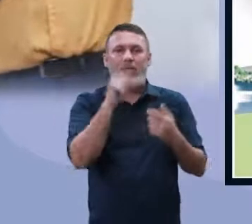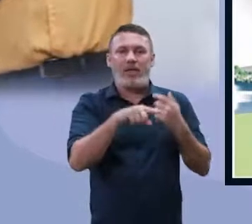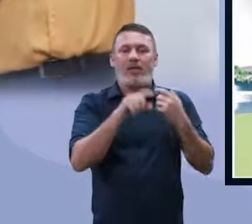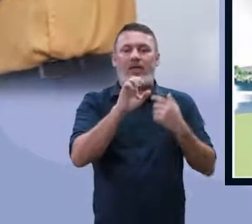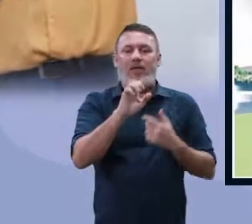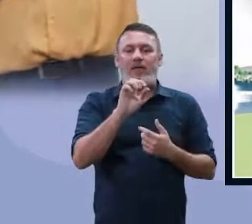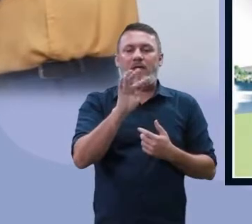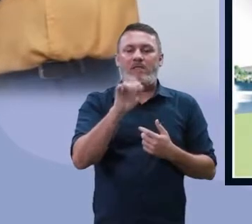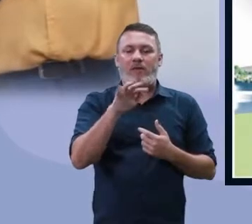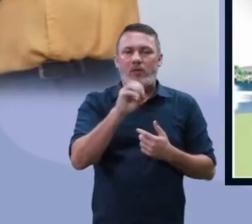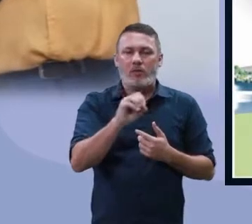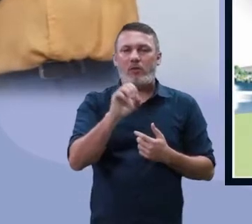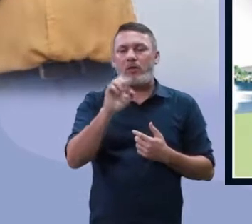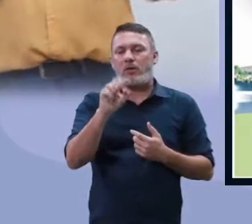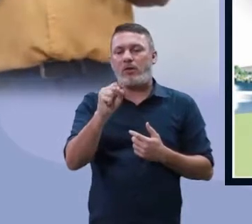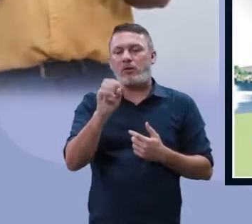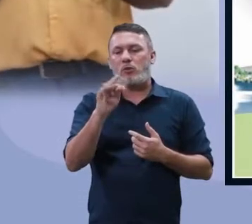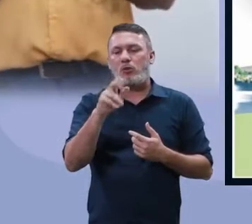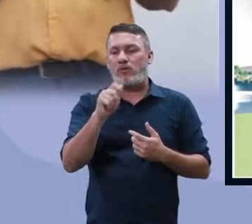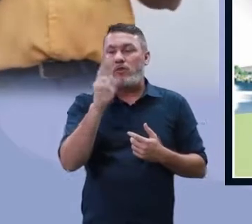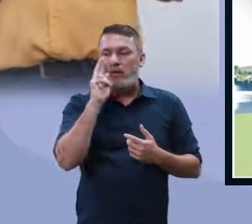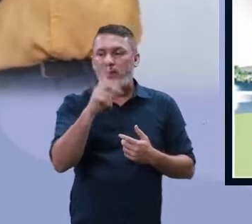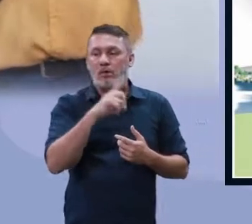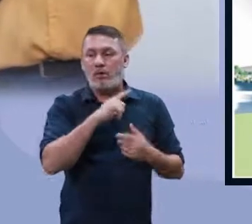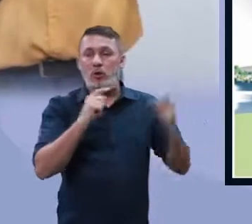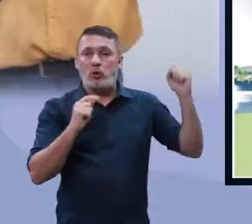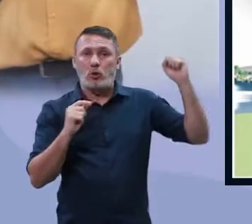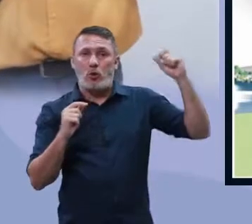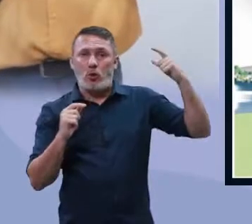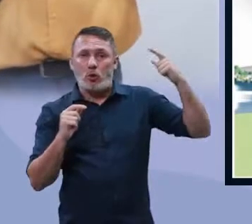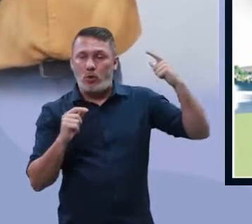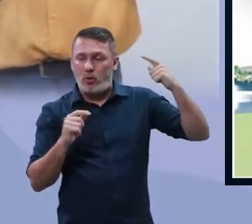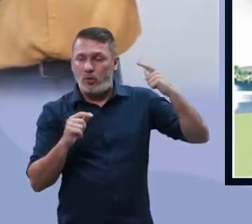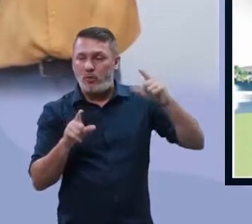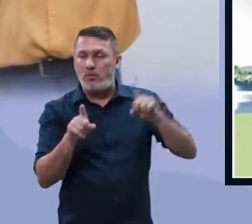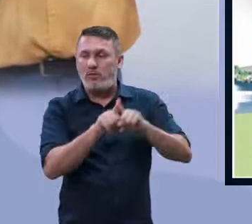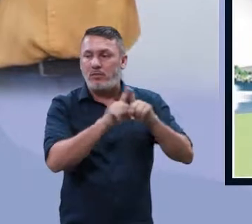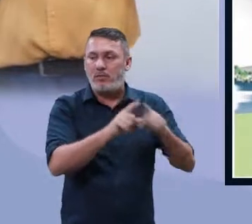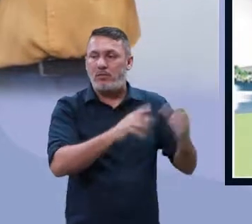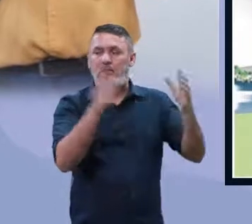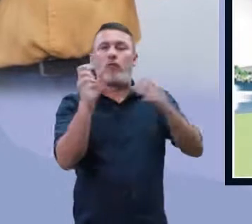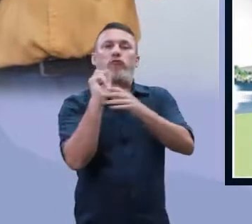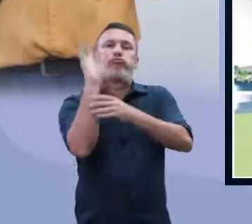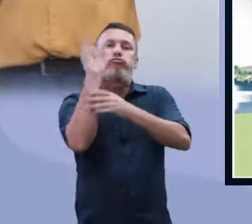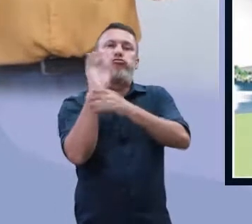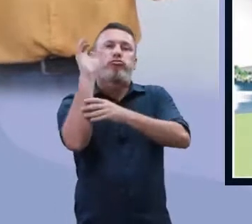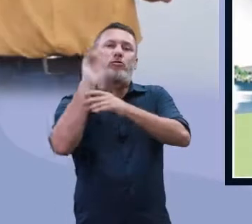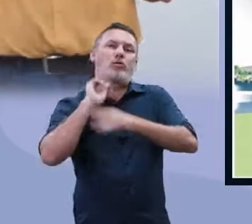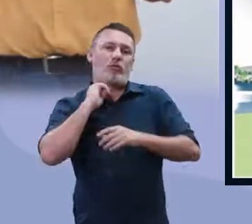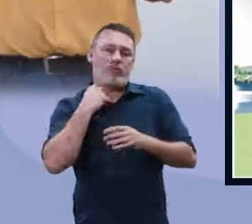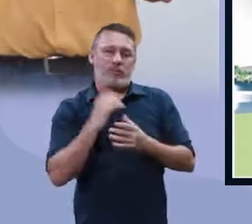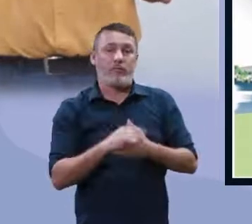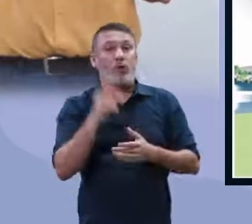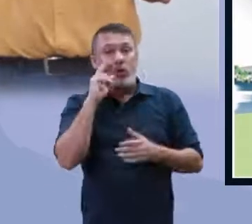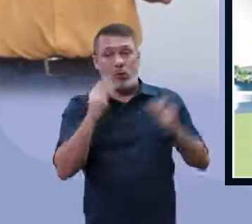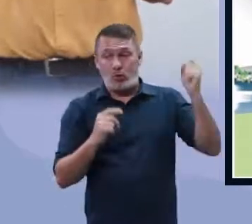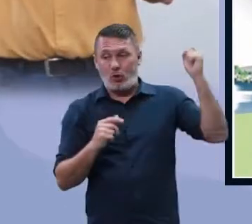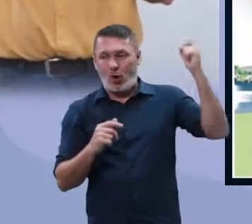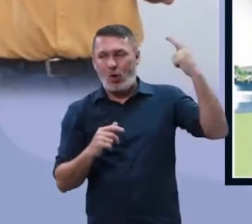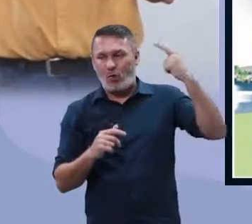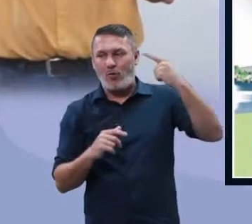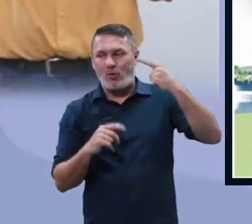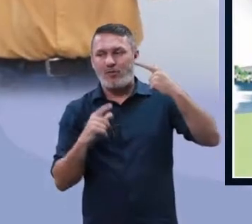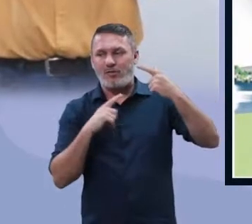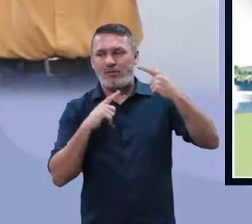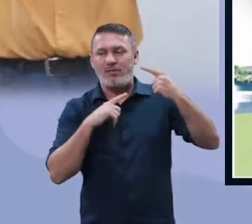a radiação do Sol chegando e a irradiação indo para o espaço. Só que essa irradiação, ao ser